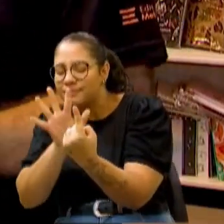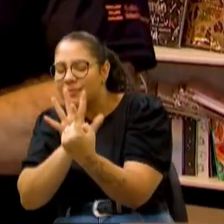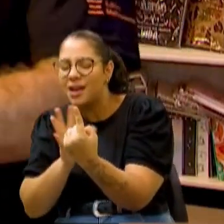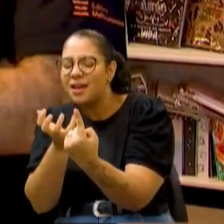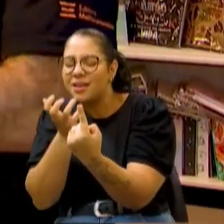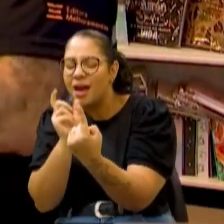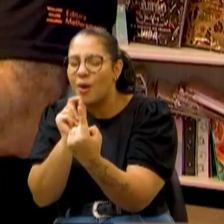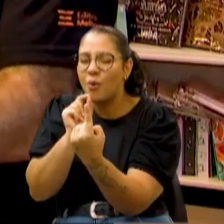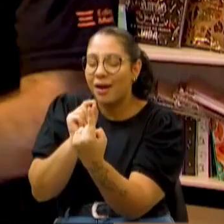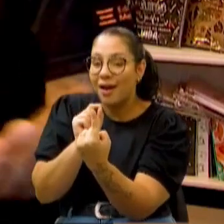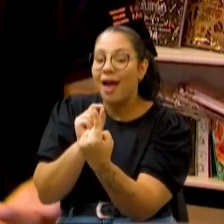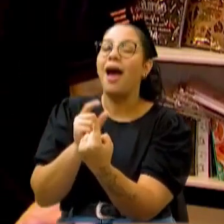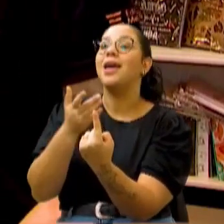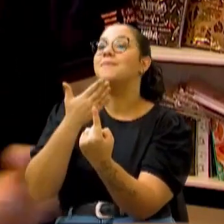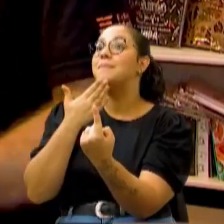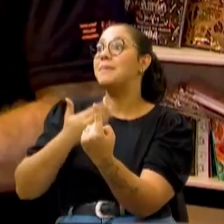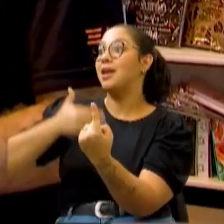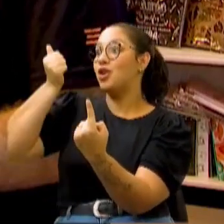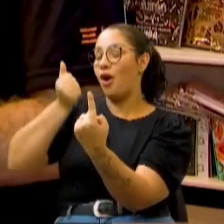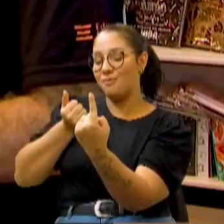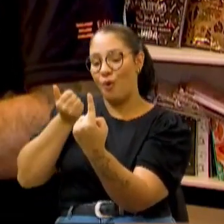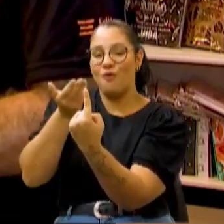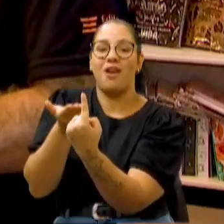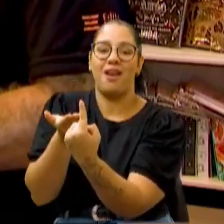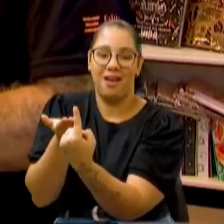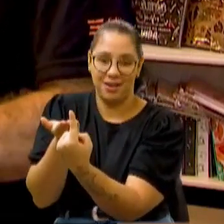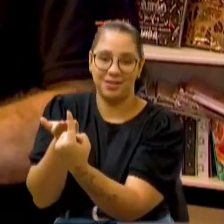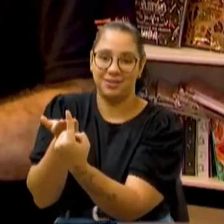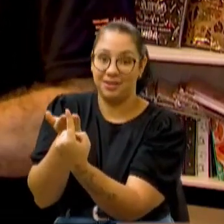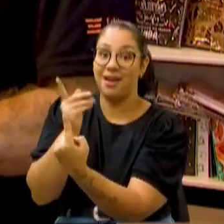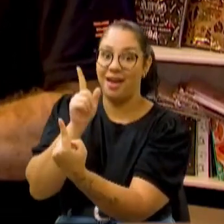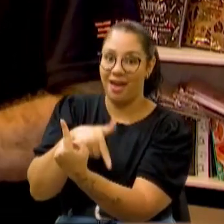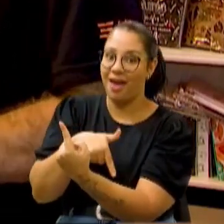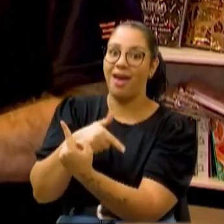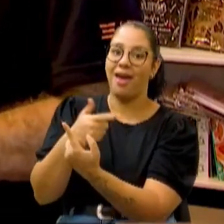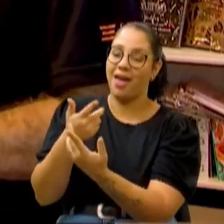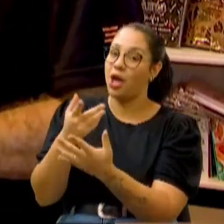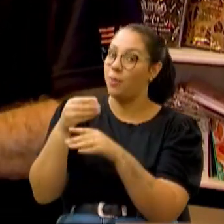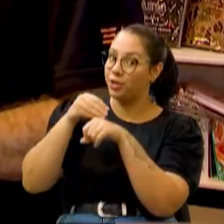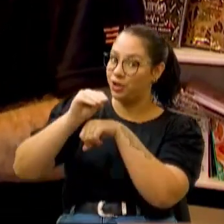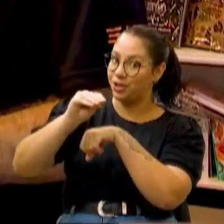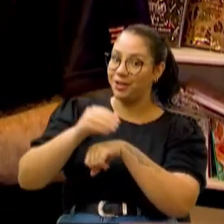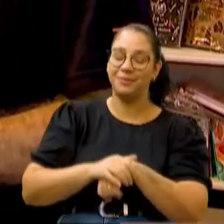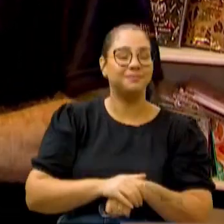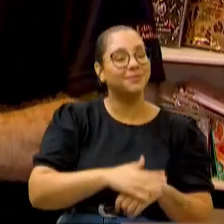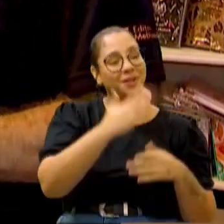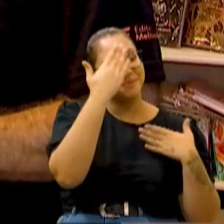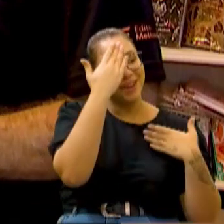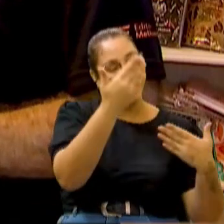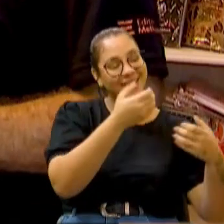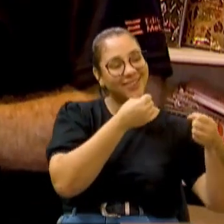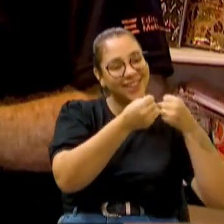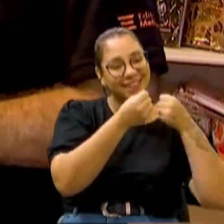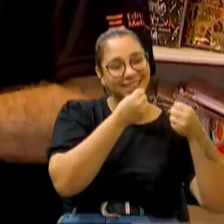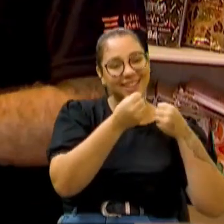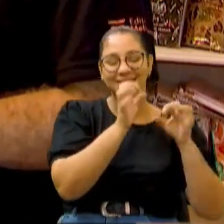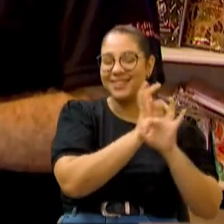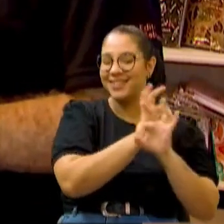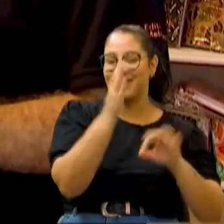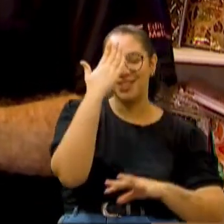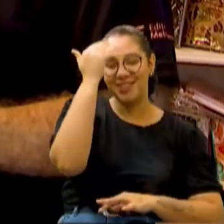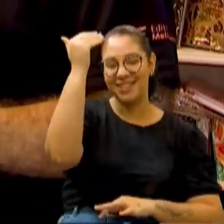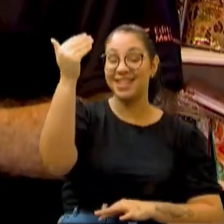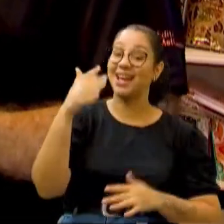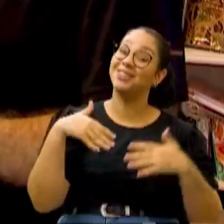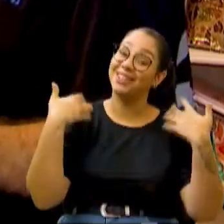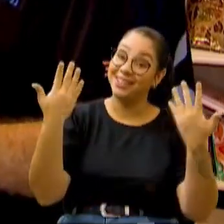ele precisa e ofereça o melhor que você tiver às mãos. Eu acho que são algumas... Perfeito. Obrigado pela entrevista, Ismael.